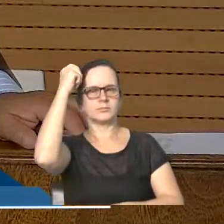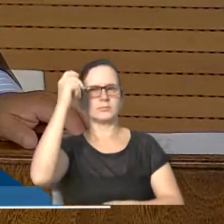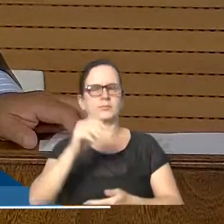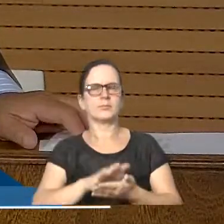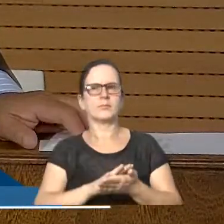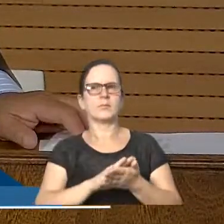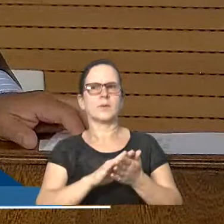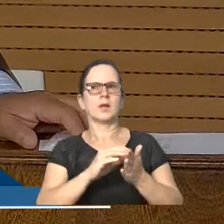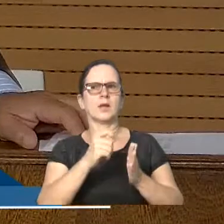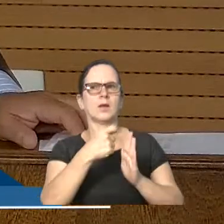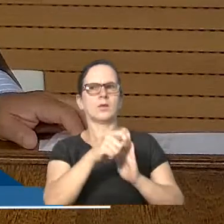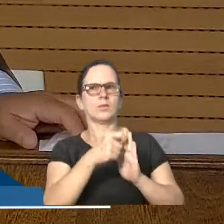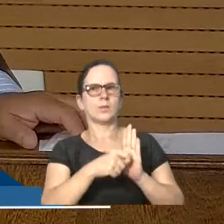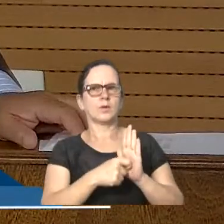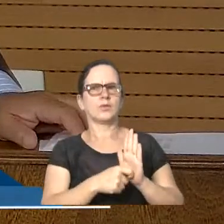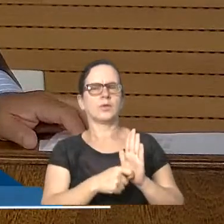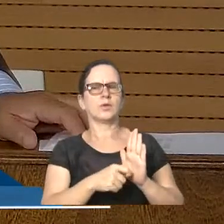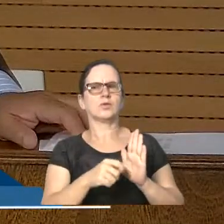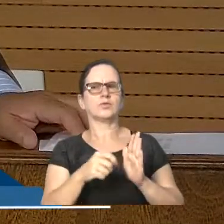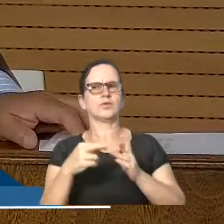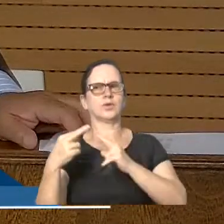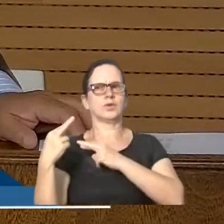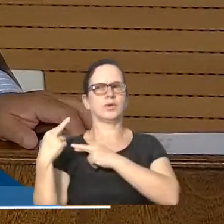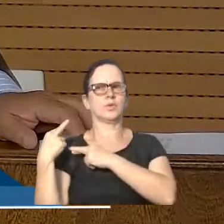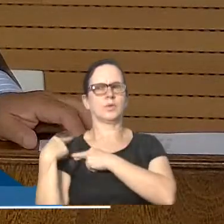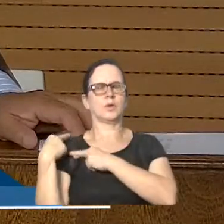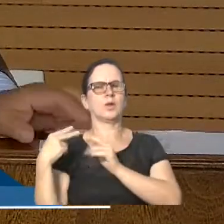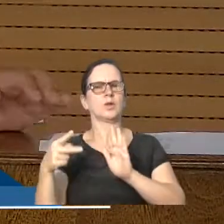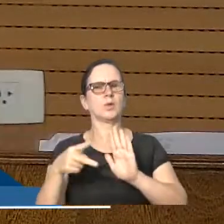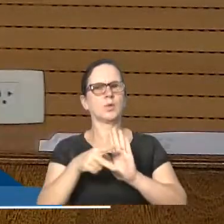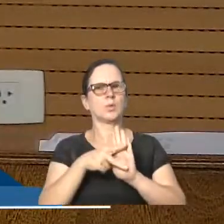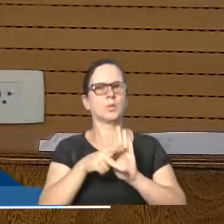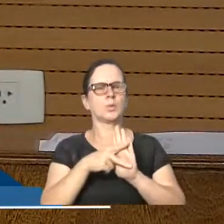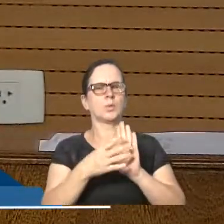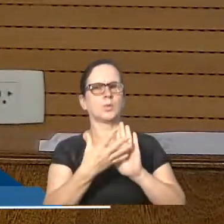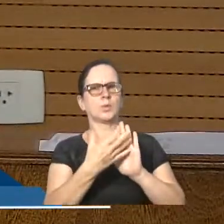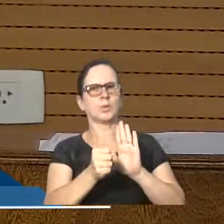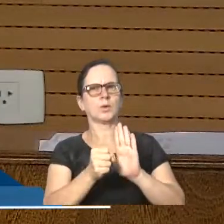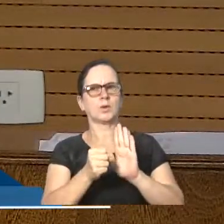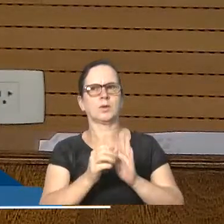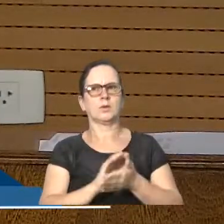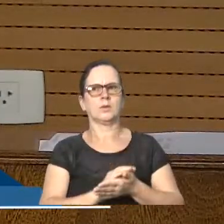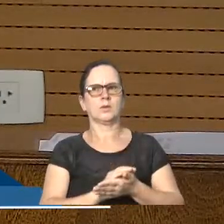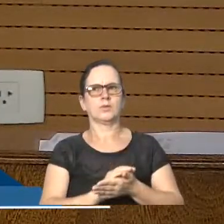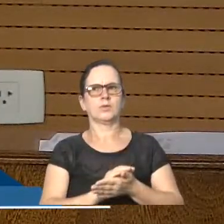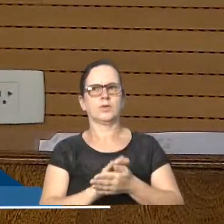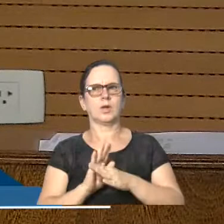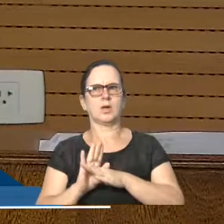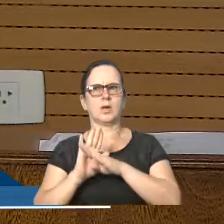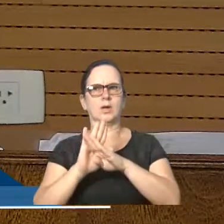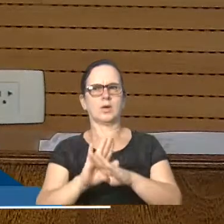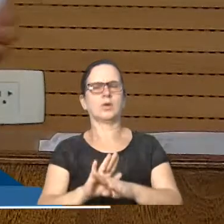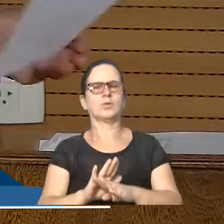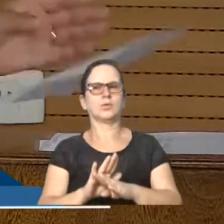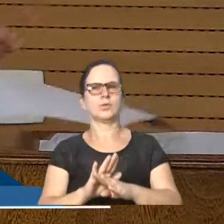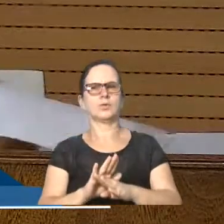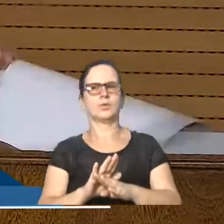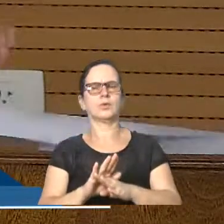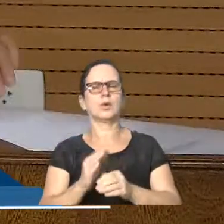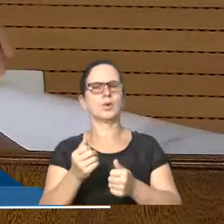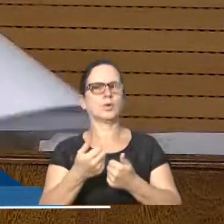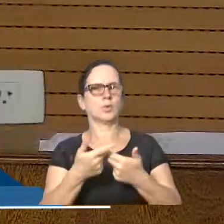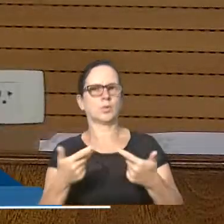as matérias de competência do município e especialmente autorizar a concessão de auxílios e